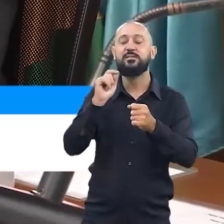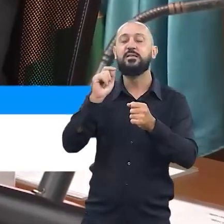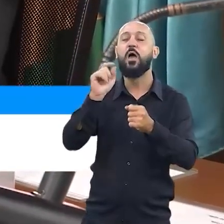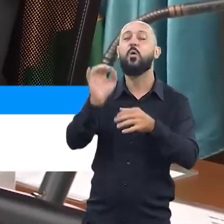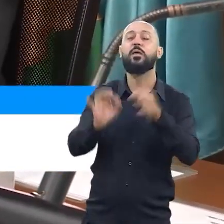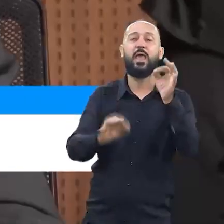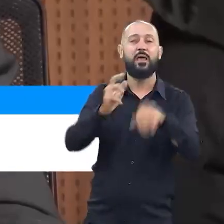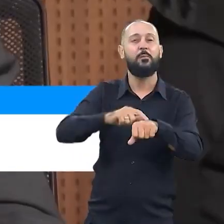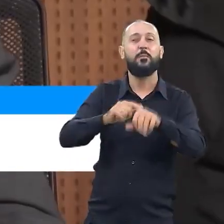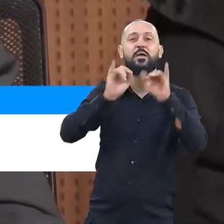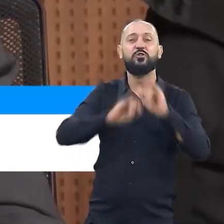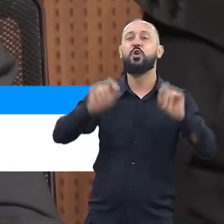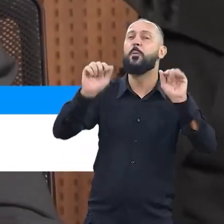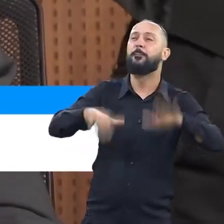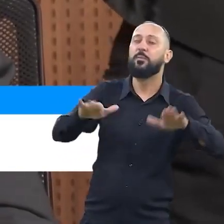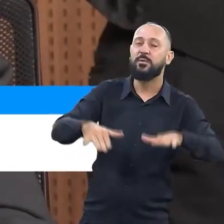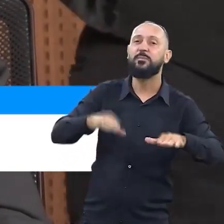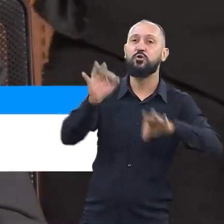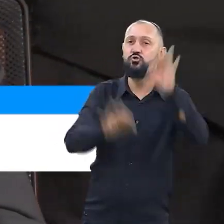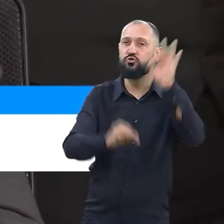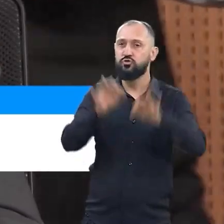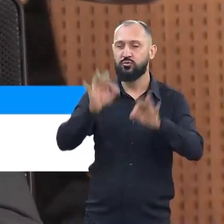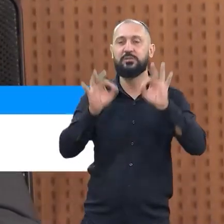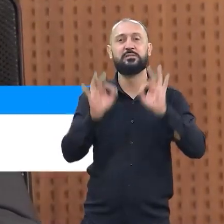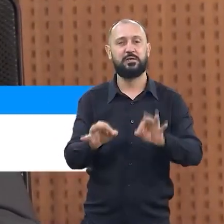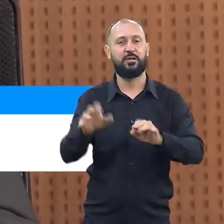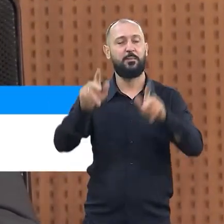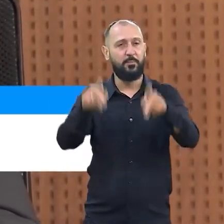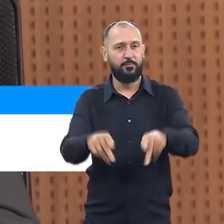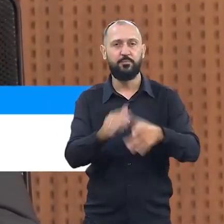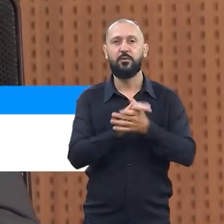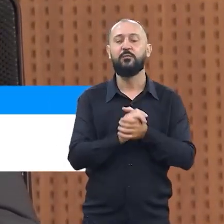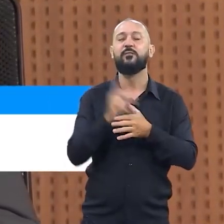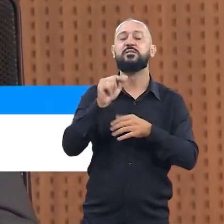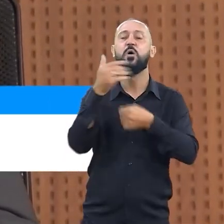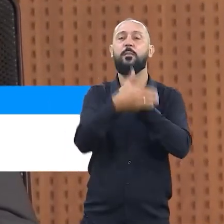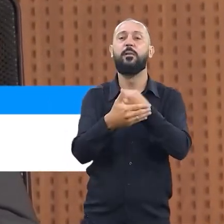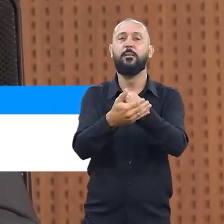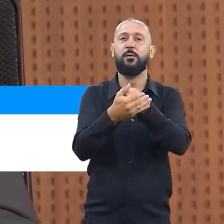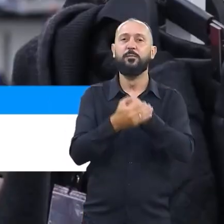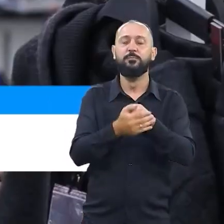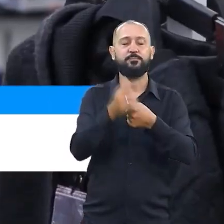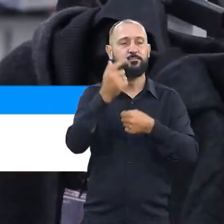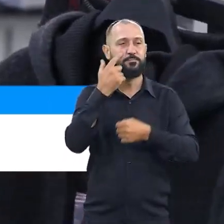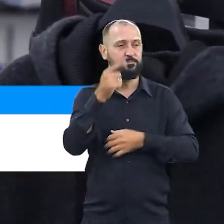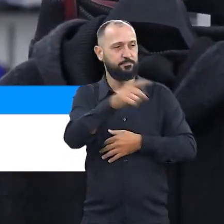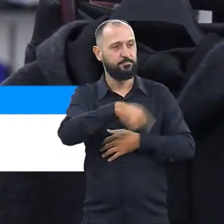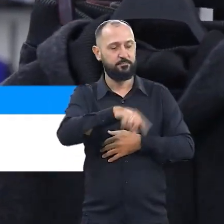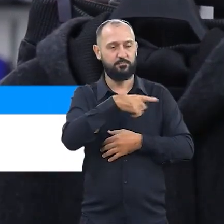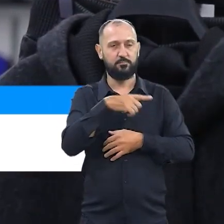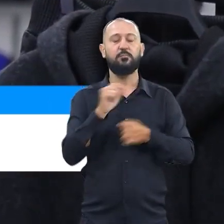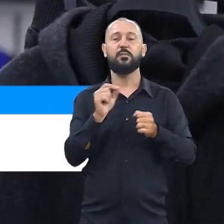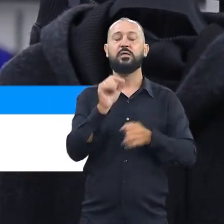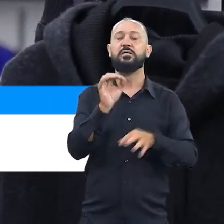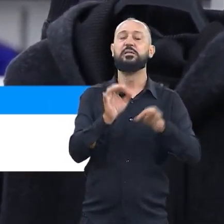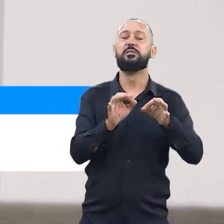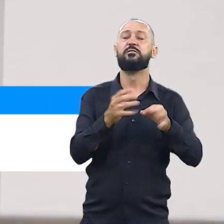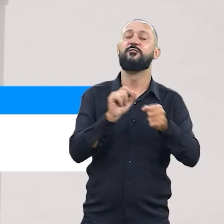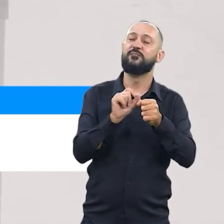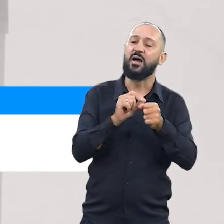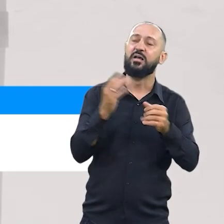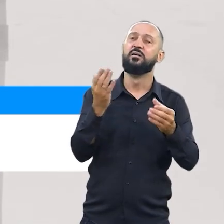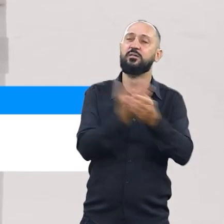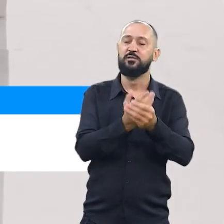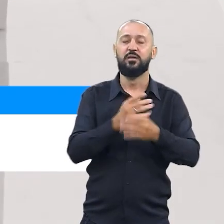do MDB, que visa uma Black Friday mais justa e benéfica para toda a população. Na prática, será uma proteção